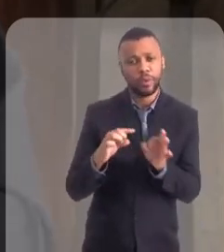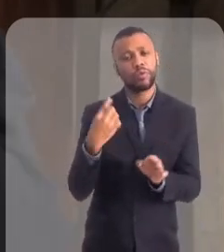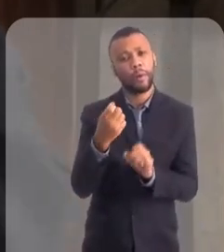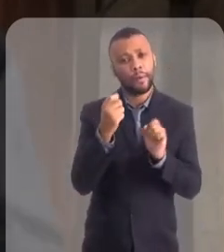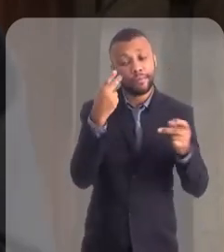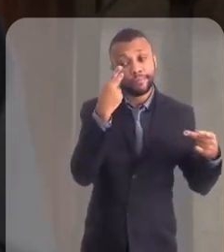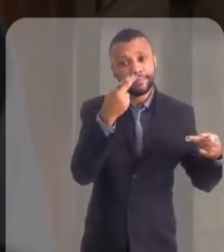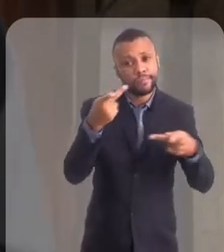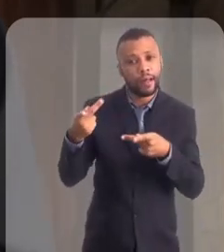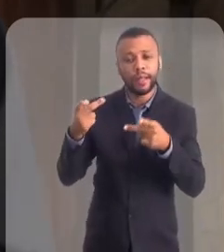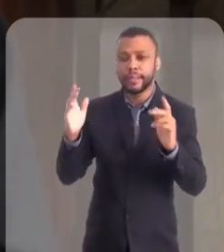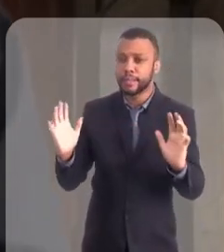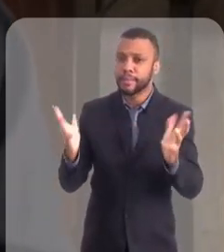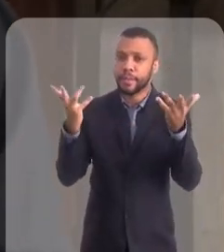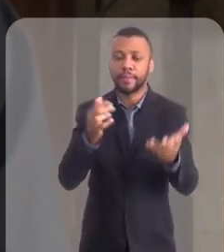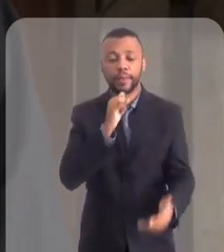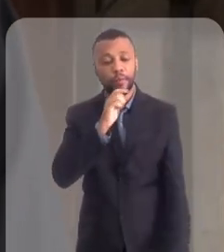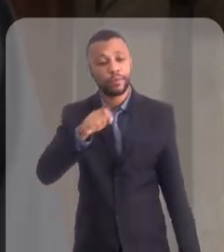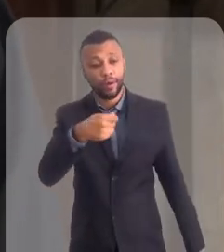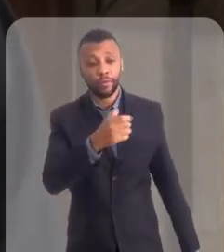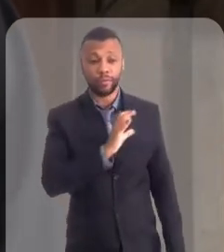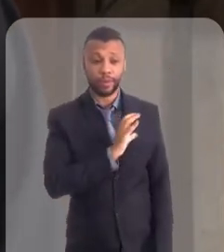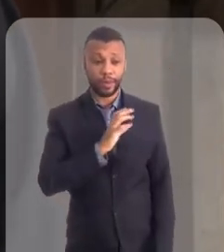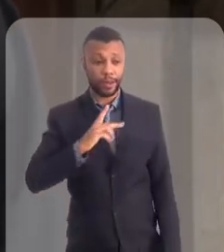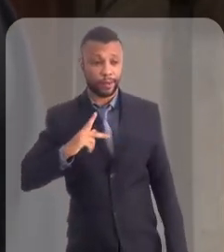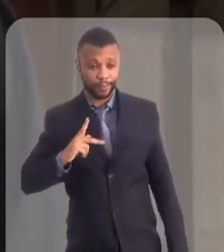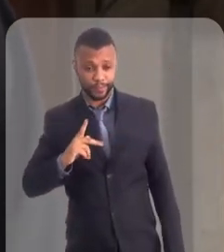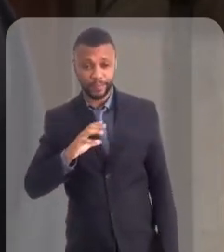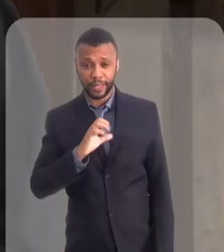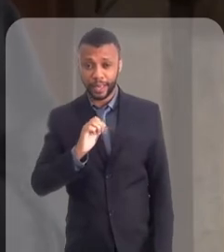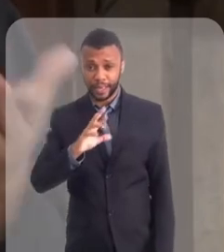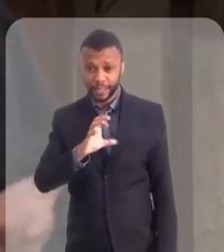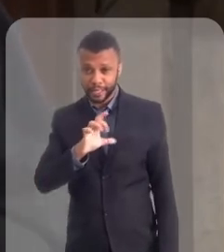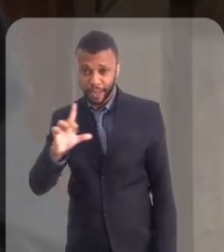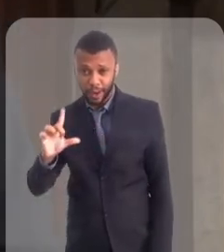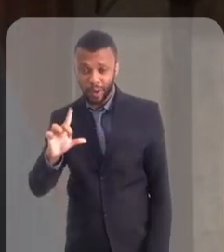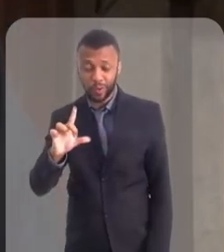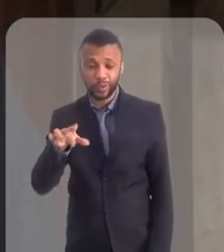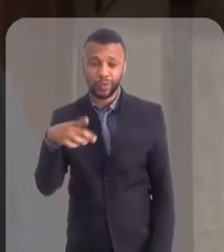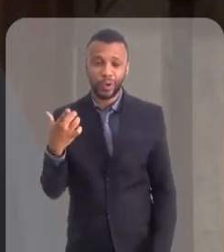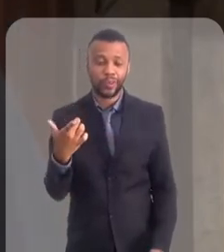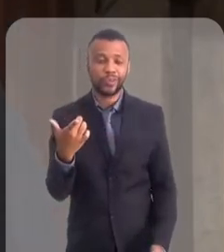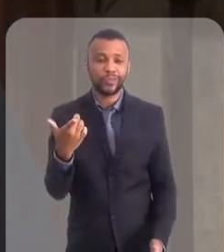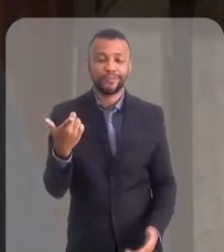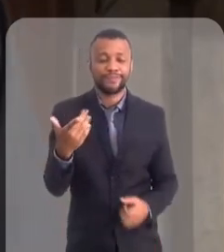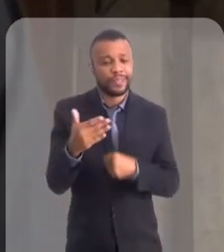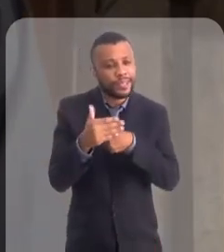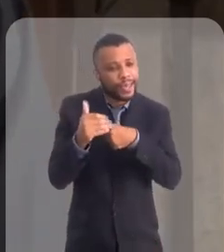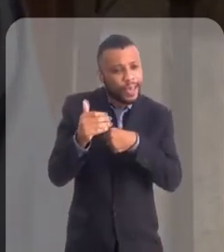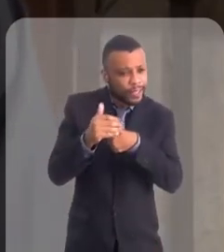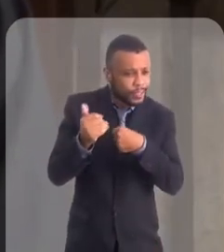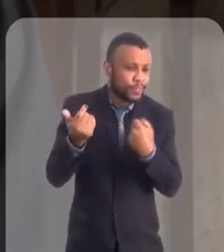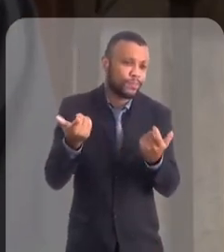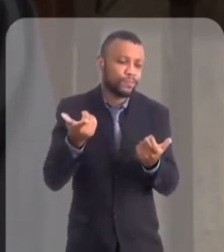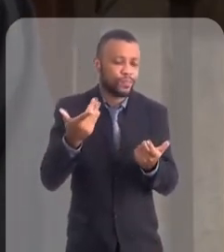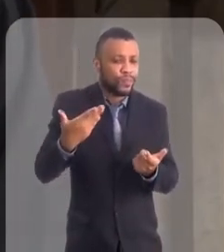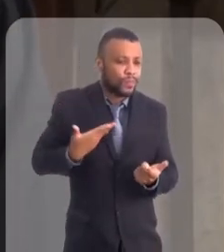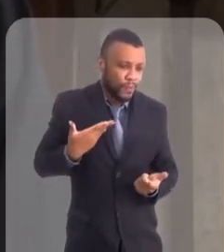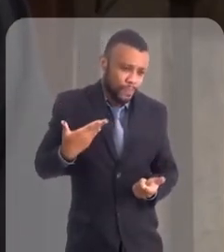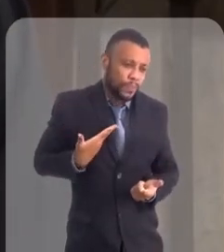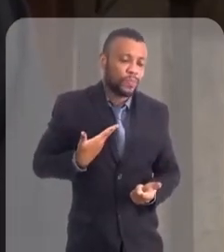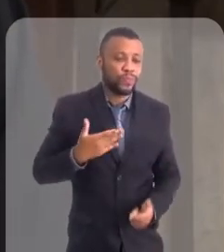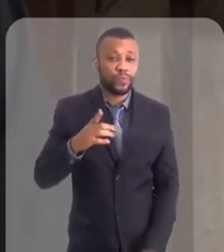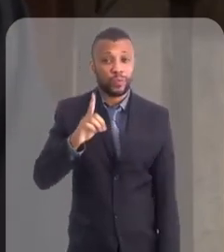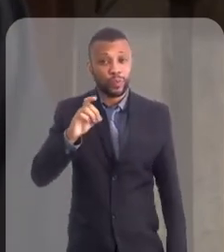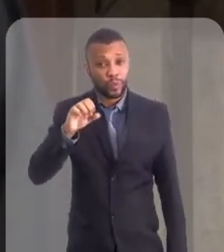nos visitar e celebrar juntos. Por exemplo, você falava do cardeal do Rio de Janeiro, nosso querido, amado Dom Orani. Então, quando eu estou